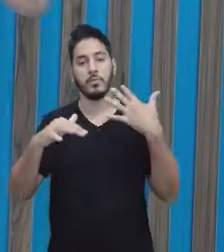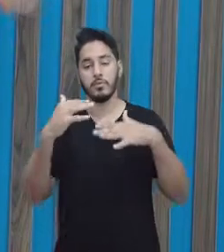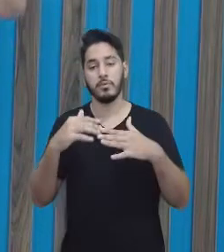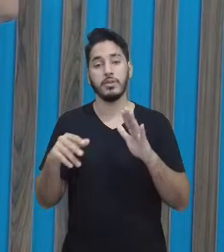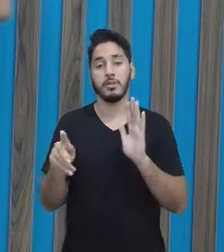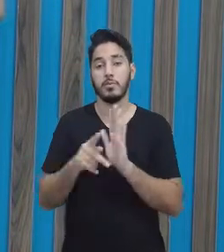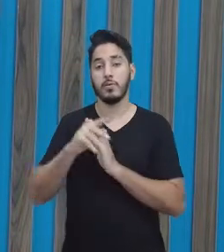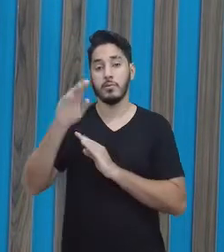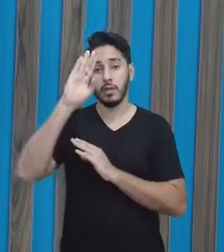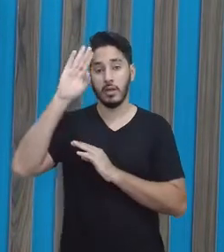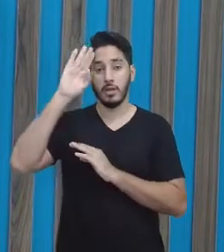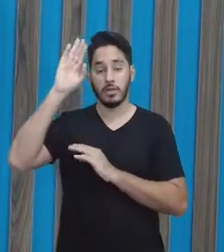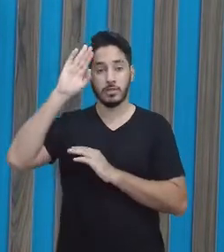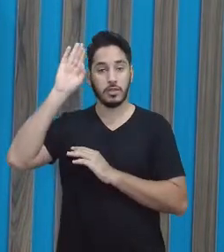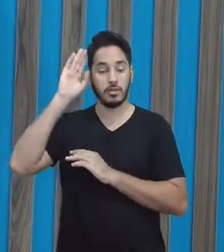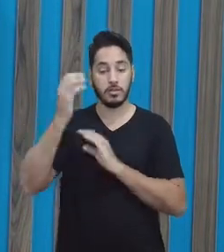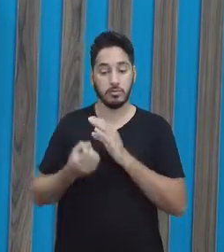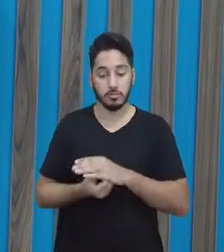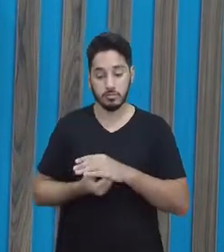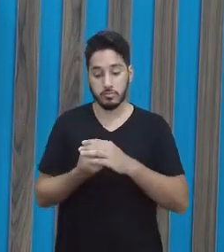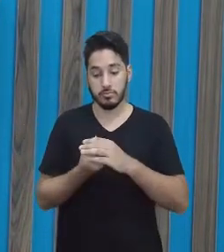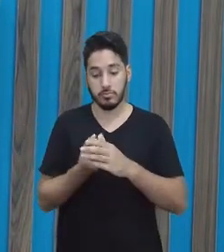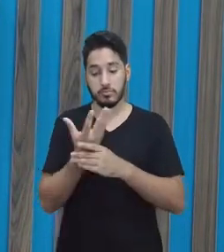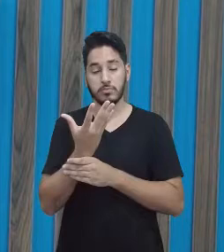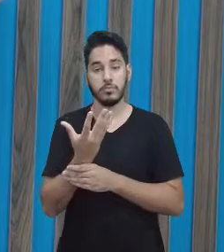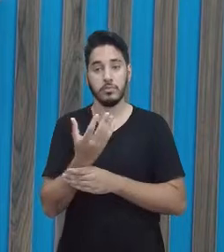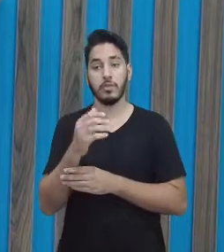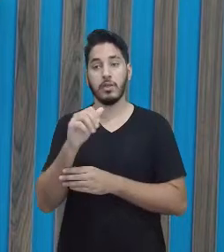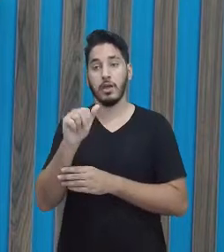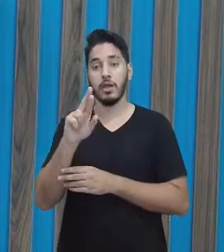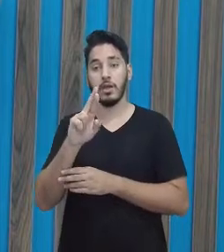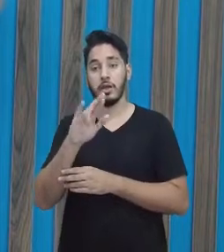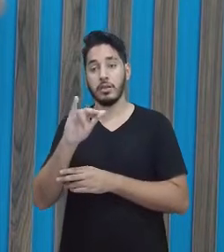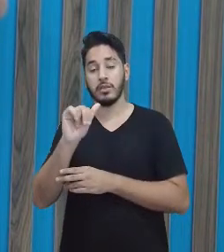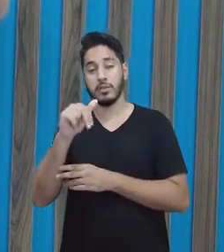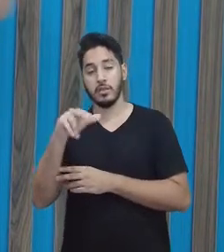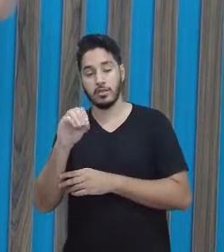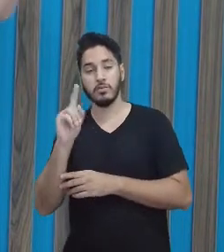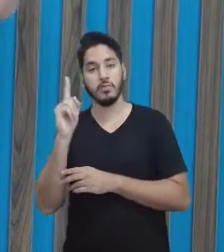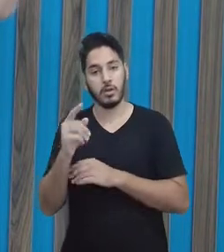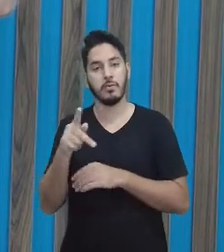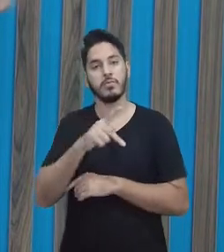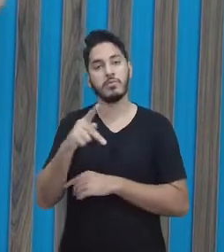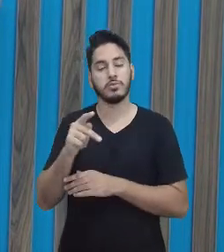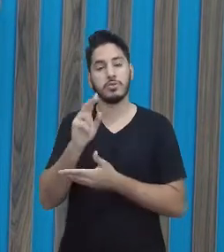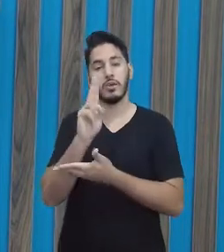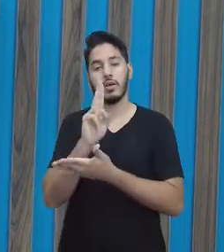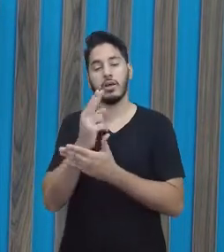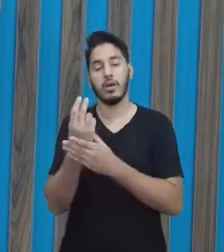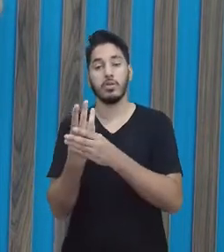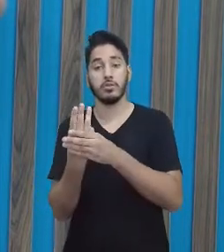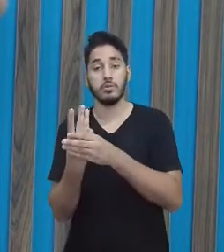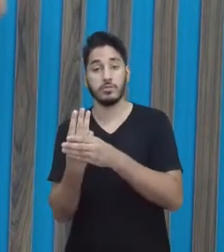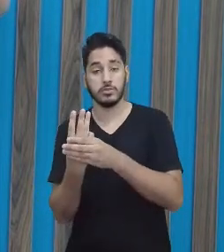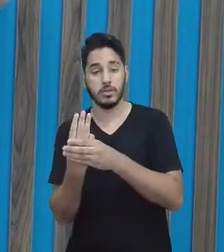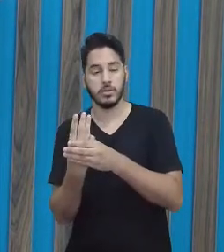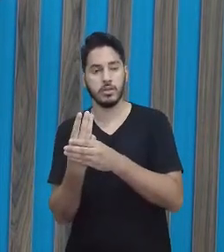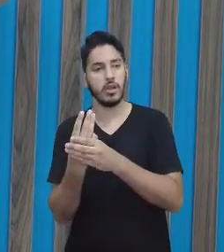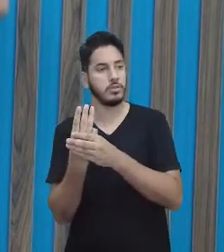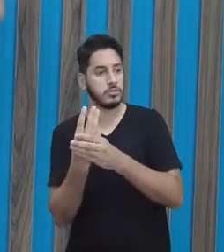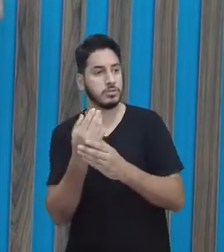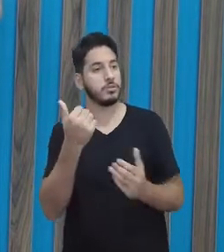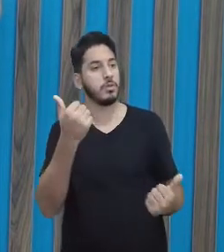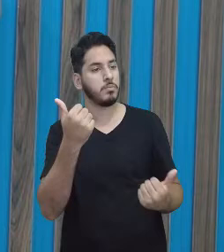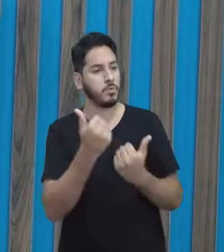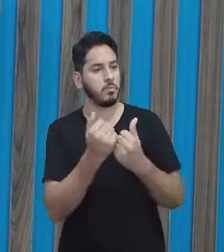movimento acadêmico. Ele surgiu a partir... Ariano era professor da universidade. Sim. A Universidade Federal de Pernambuco apoiou